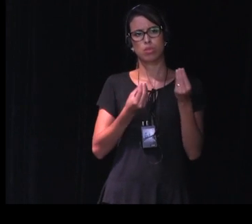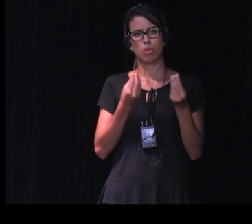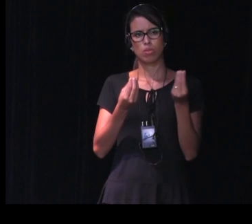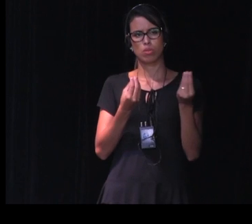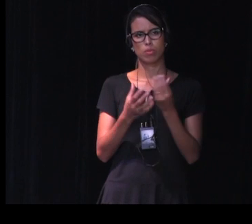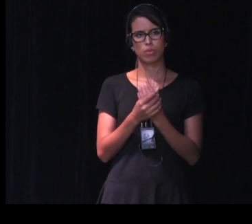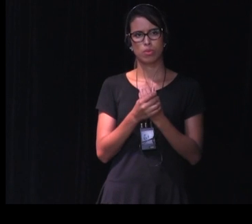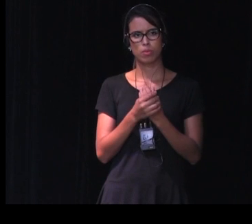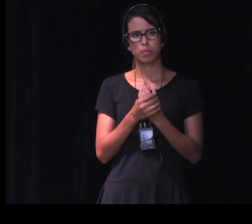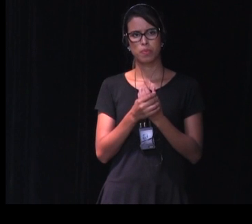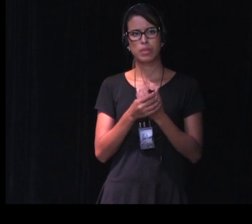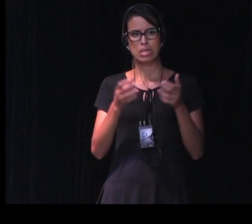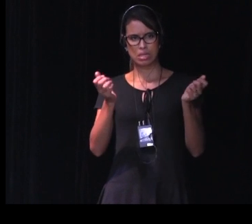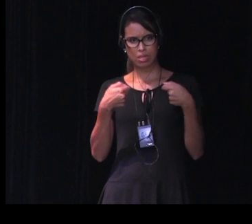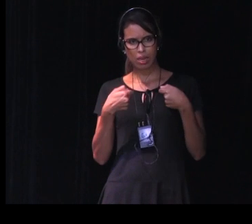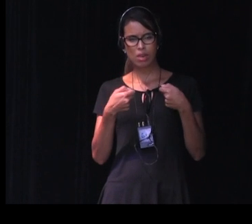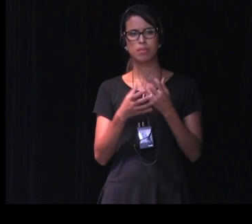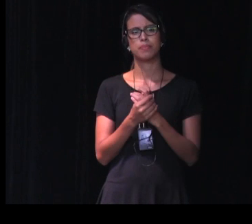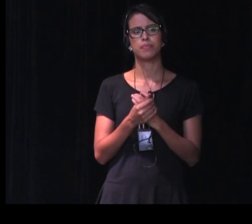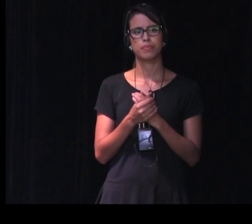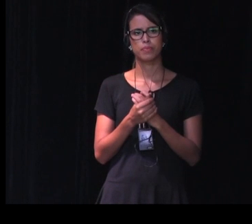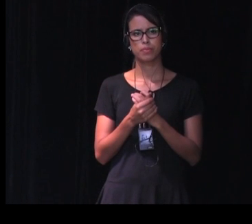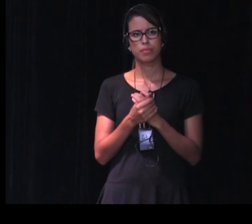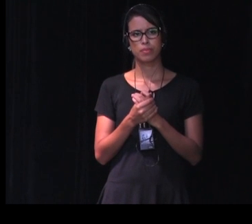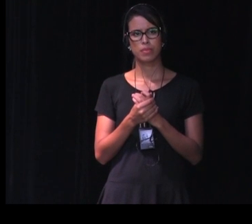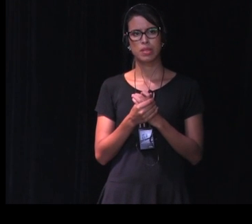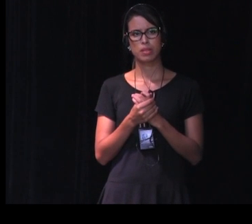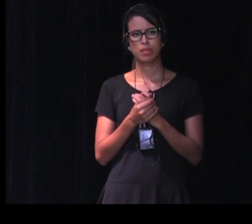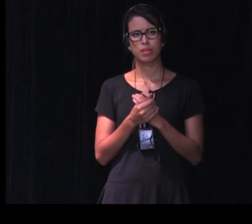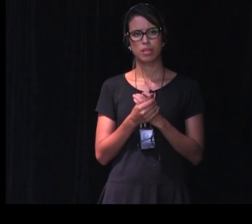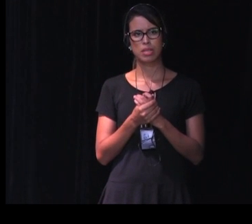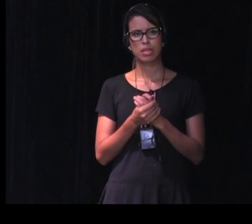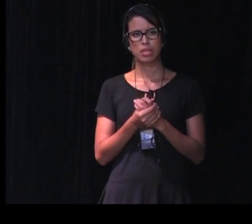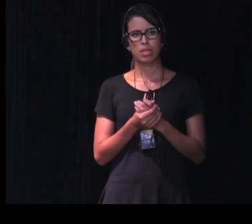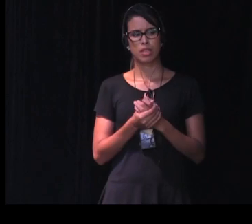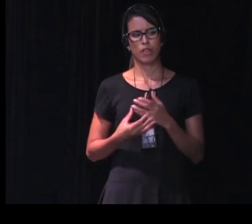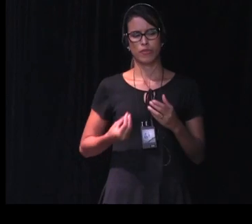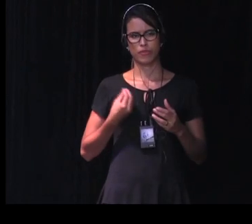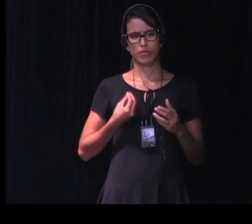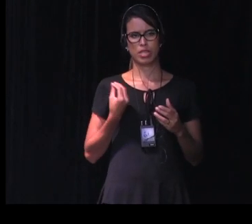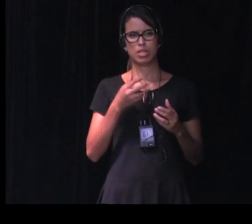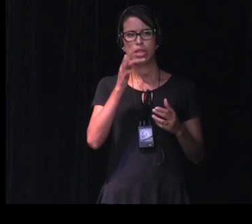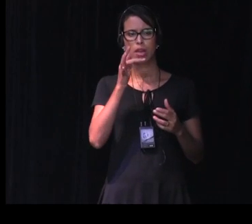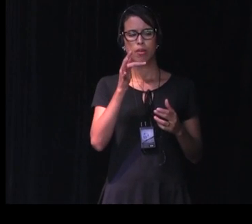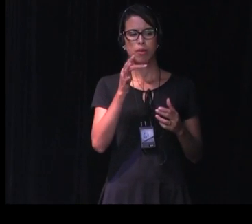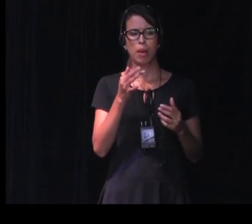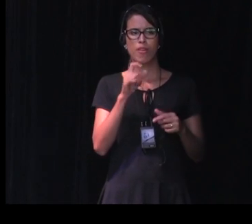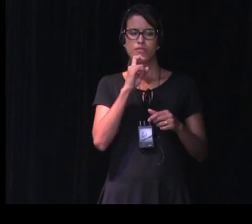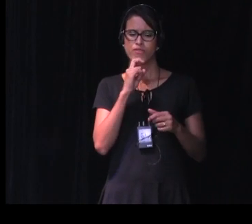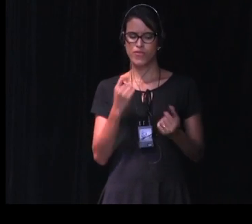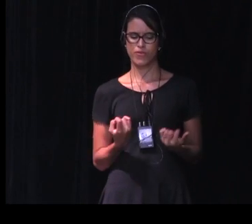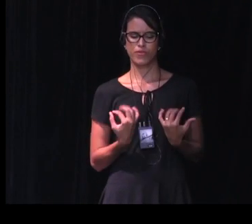forma que permita a vida de plantas